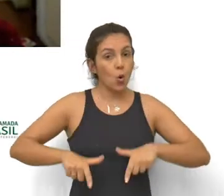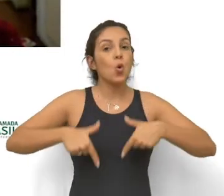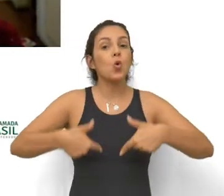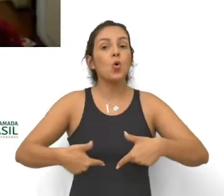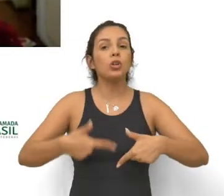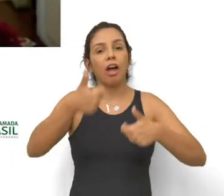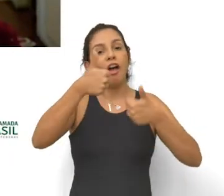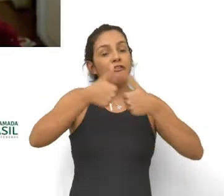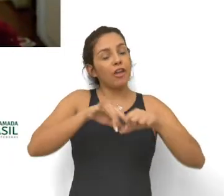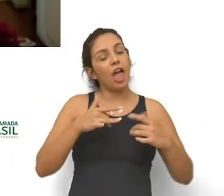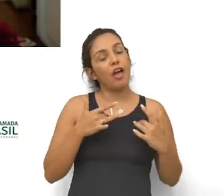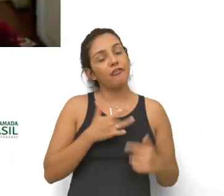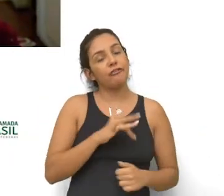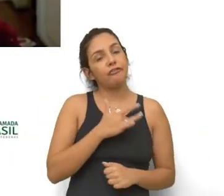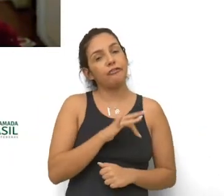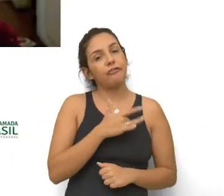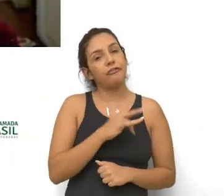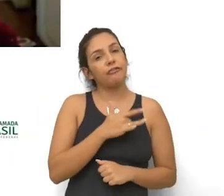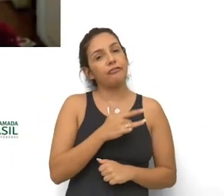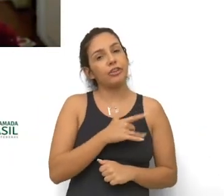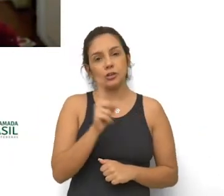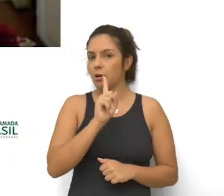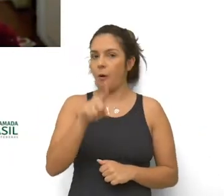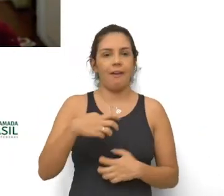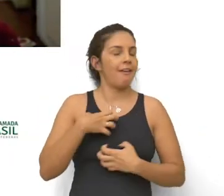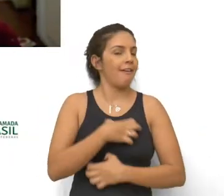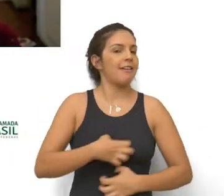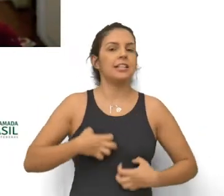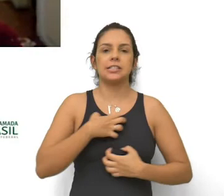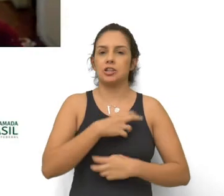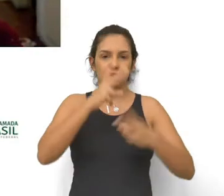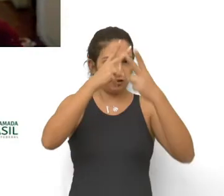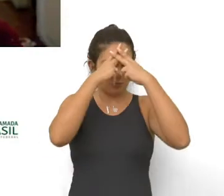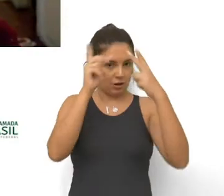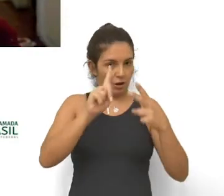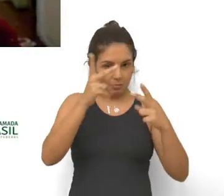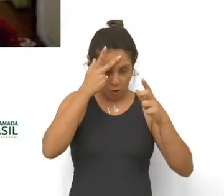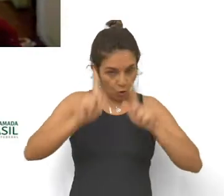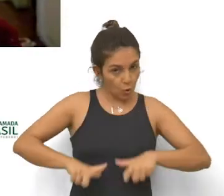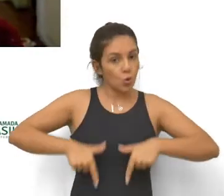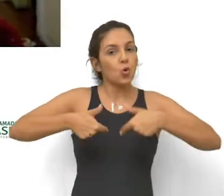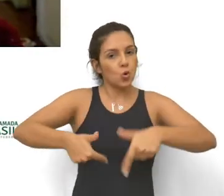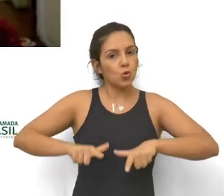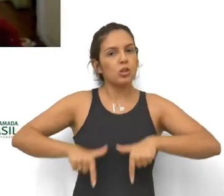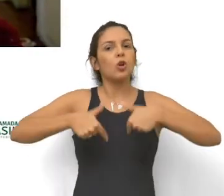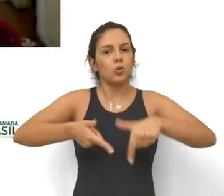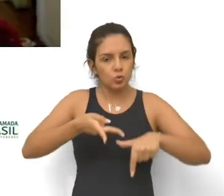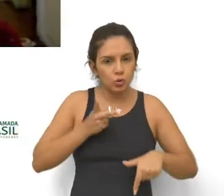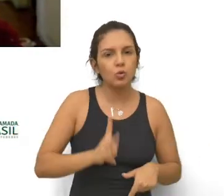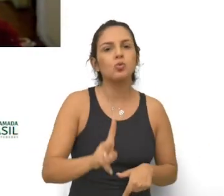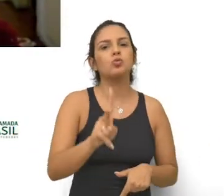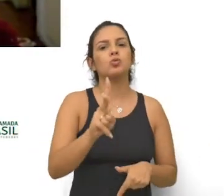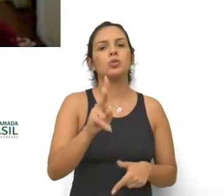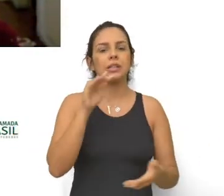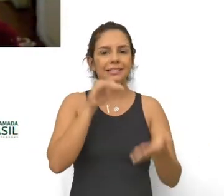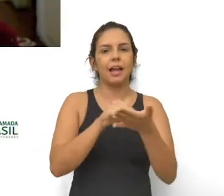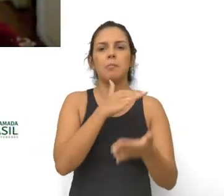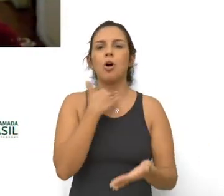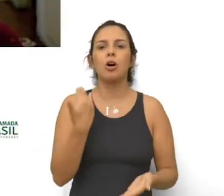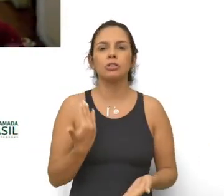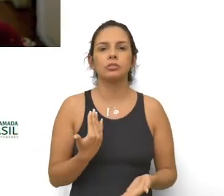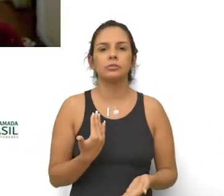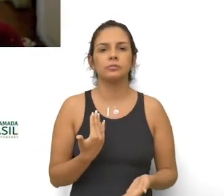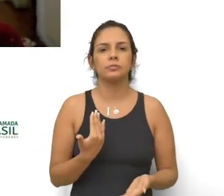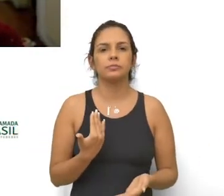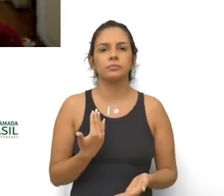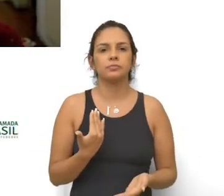como vítima se queixando. Isso não é ressentimento. Essas pessoas devem lutar até a morte. Nós lutamos com eles. Né? Quando puder